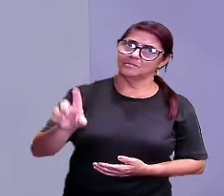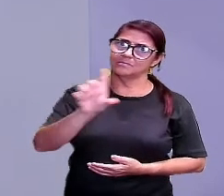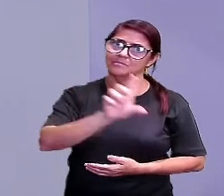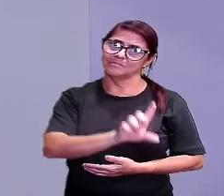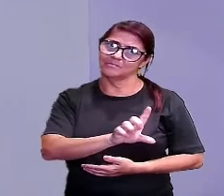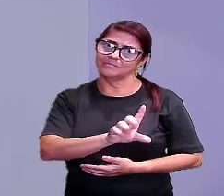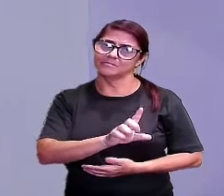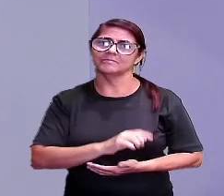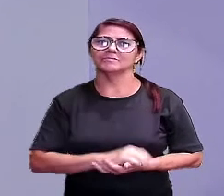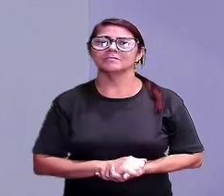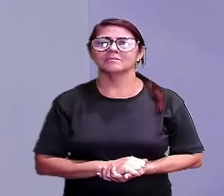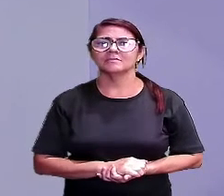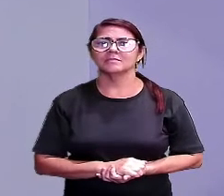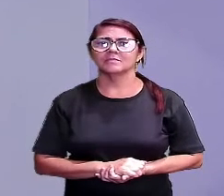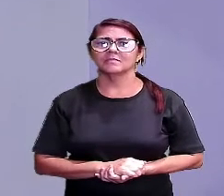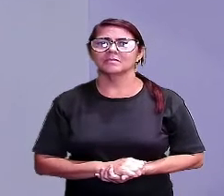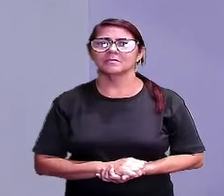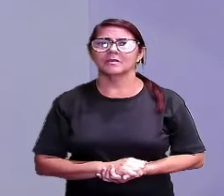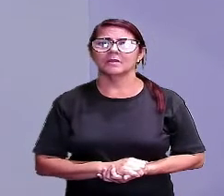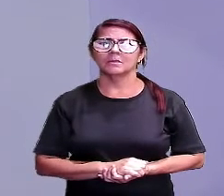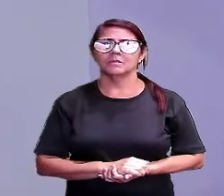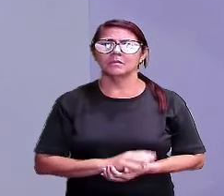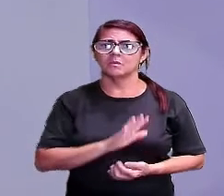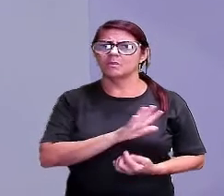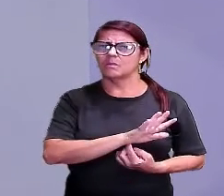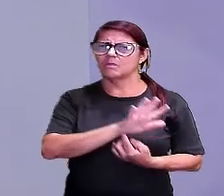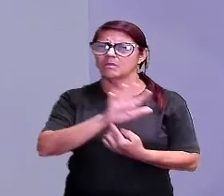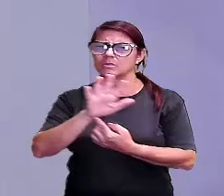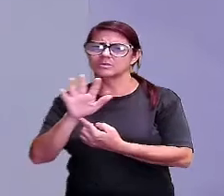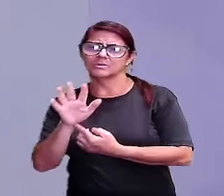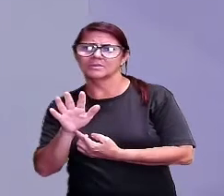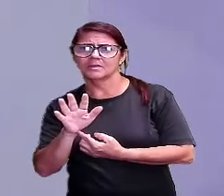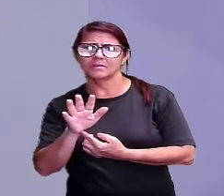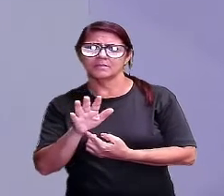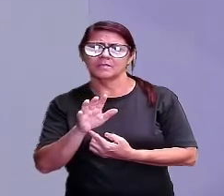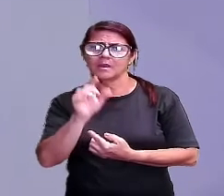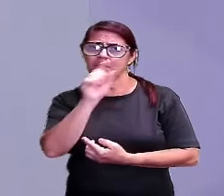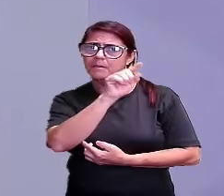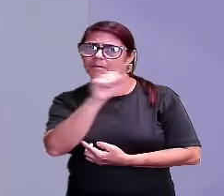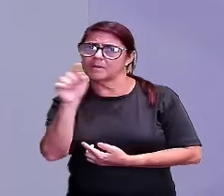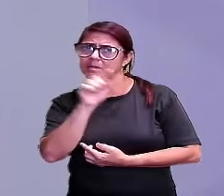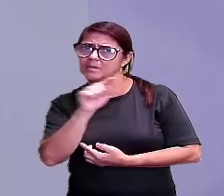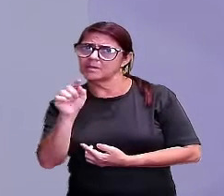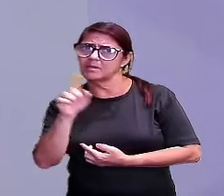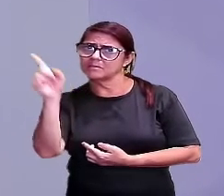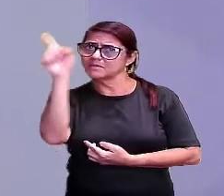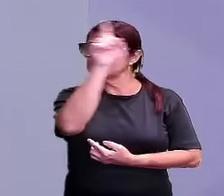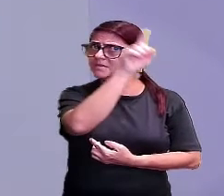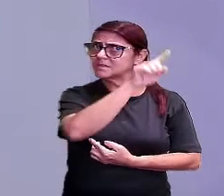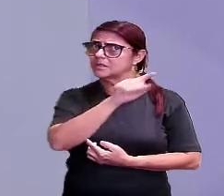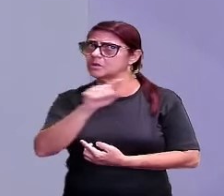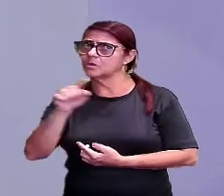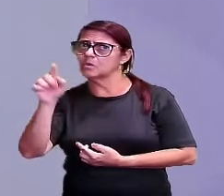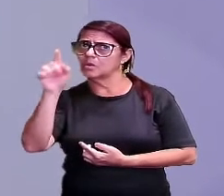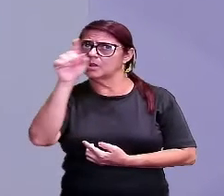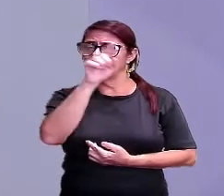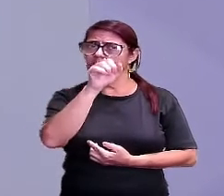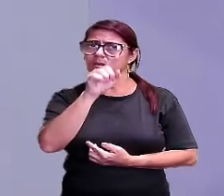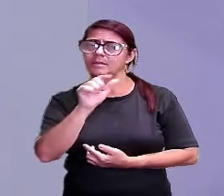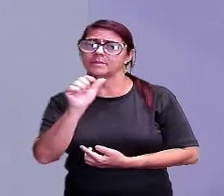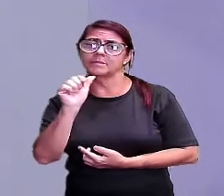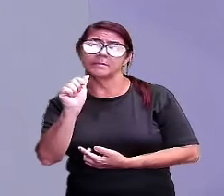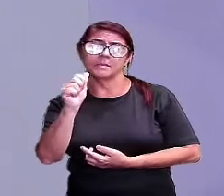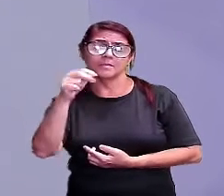tá certo? Agora, um destaque para vocês que eu coloquei são essas palavras circuladas. Essas palavras como